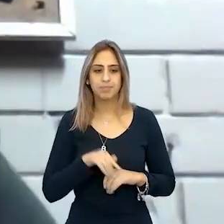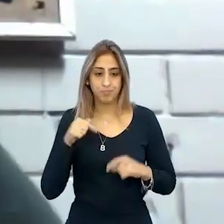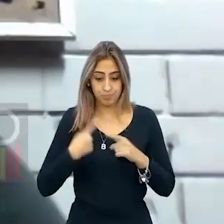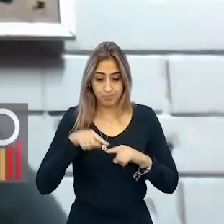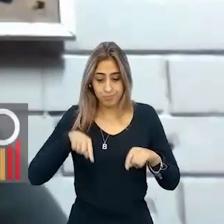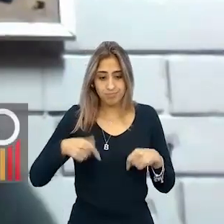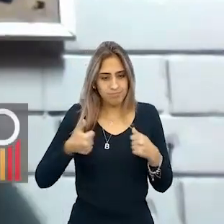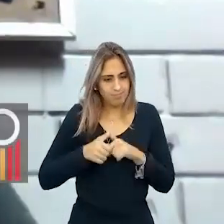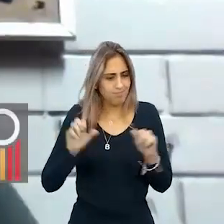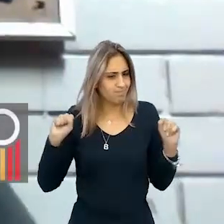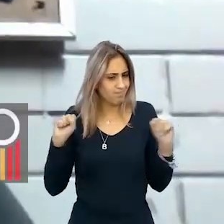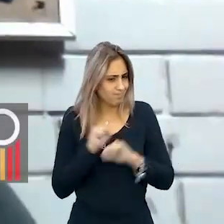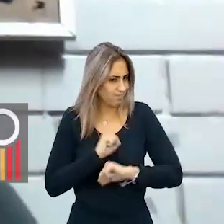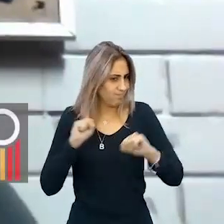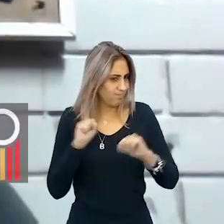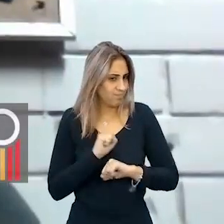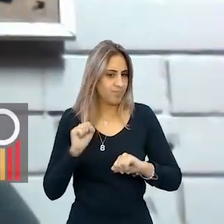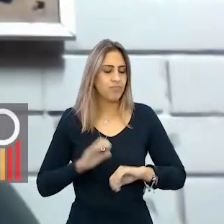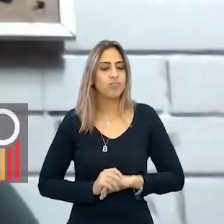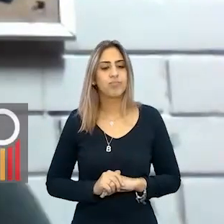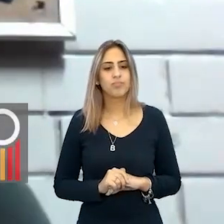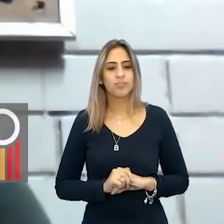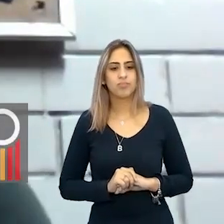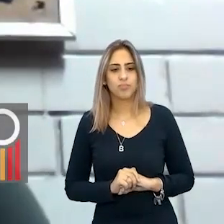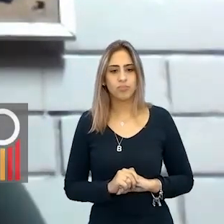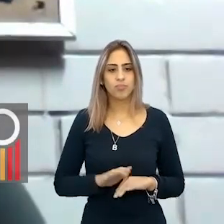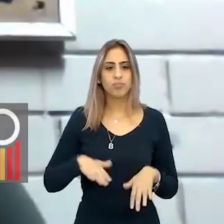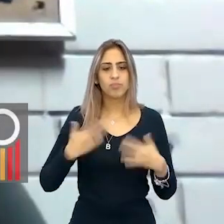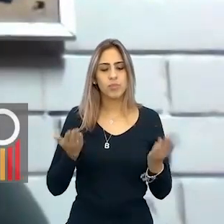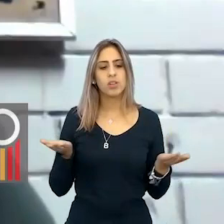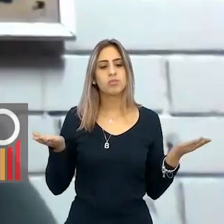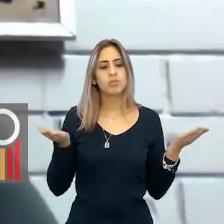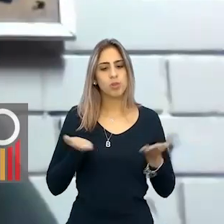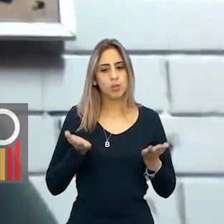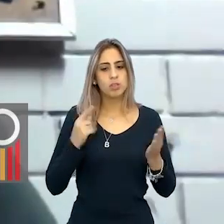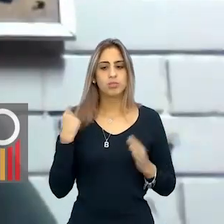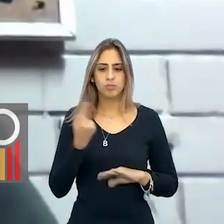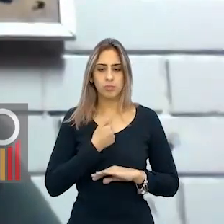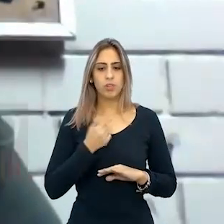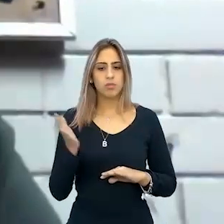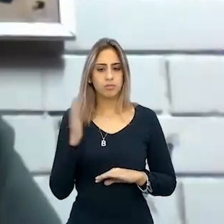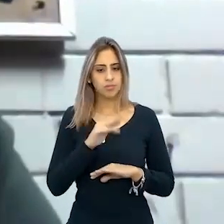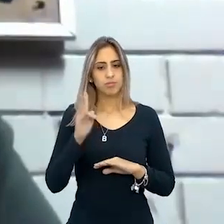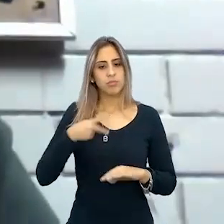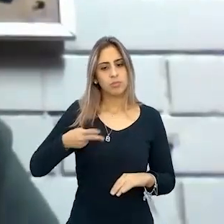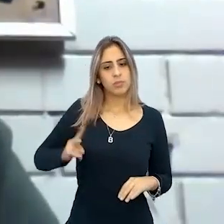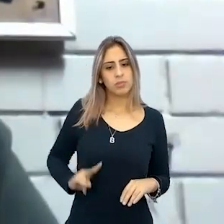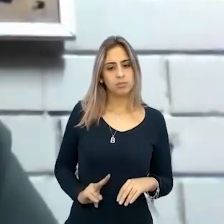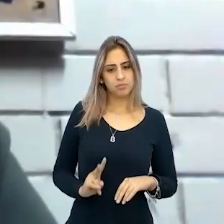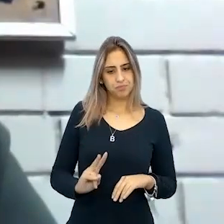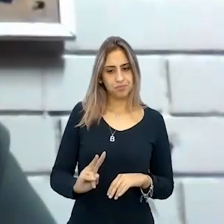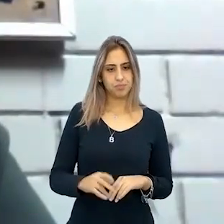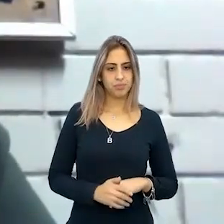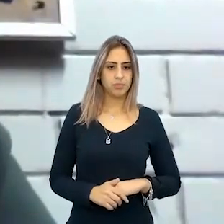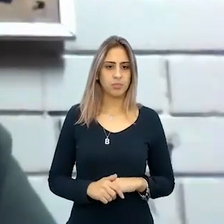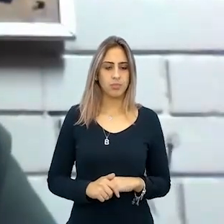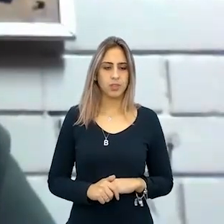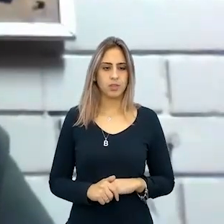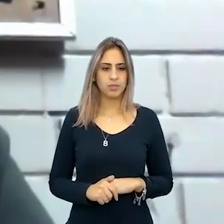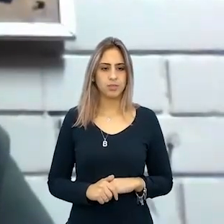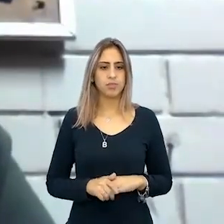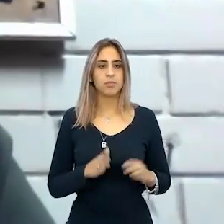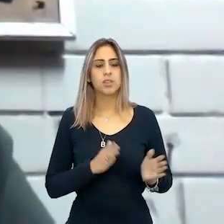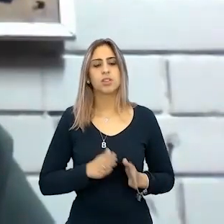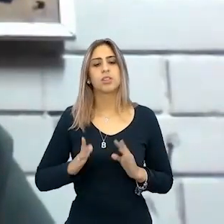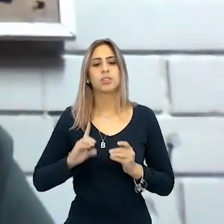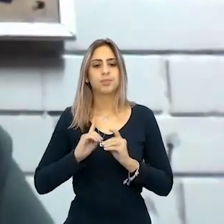um friozinho daqueles. Então, hoje iremos dar continuidade ao estudo da